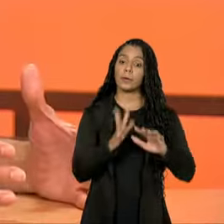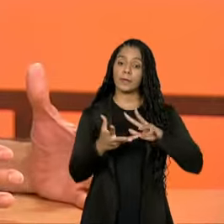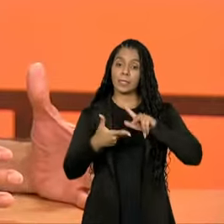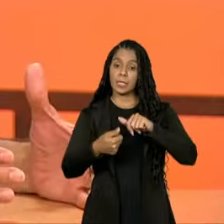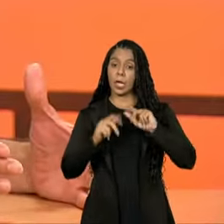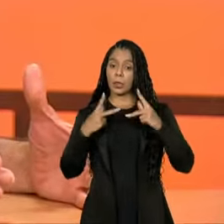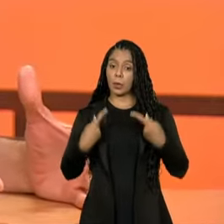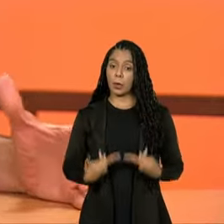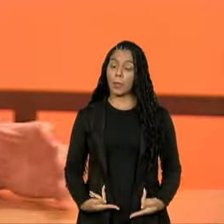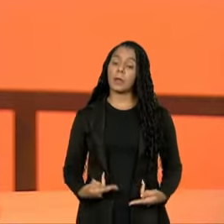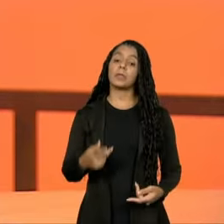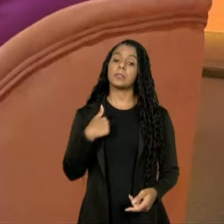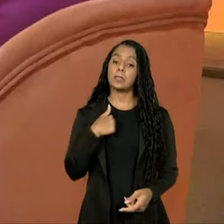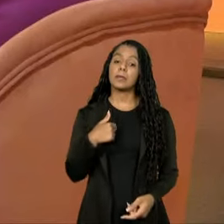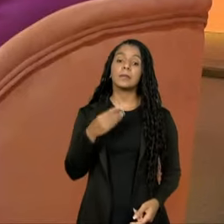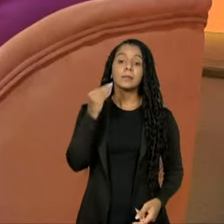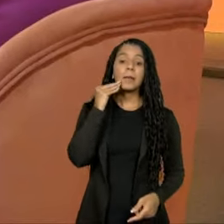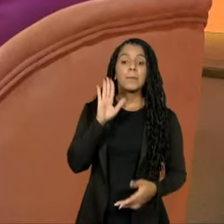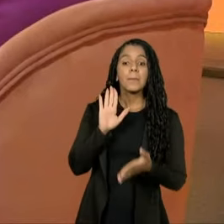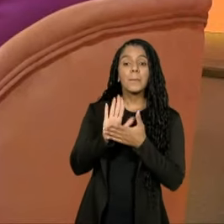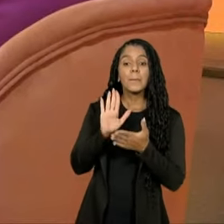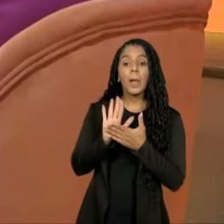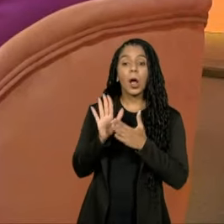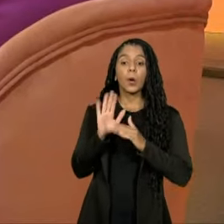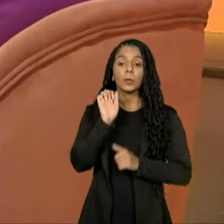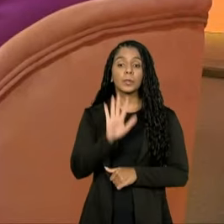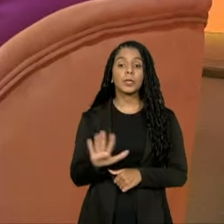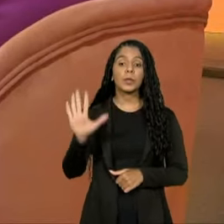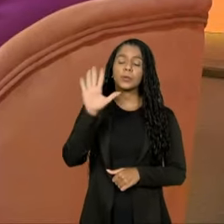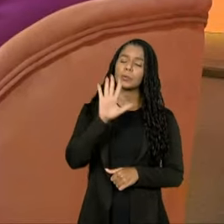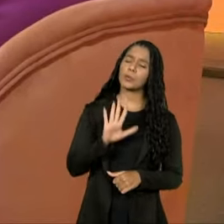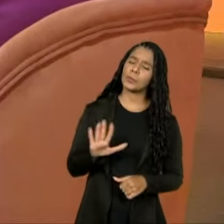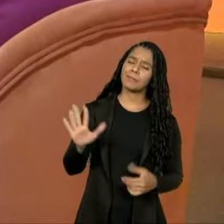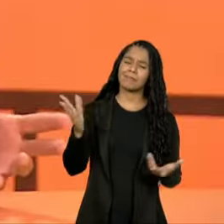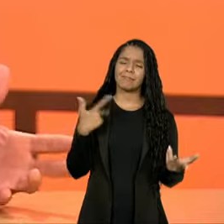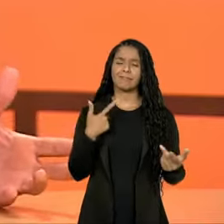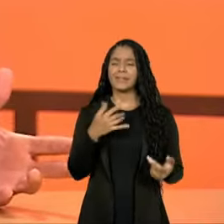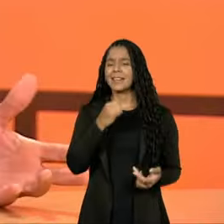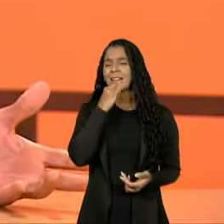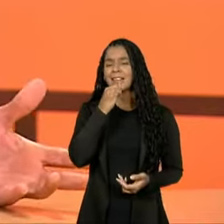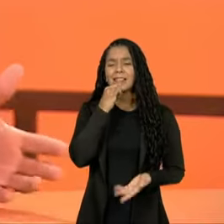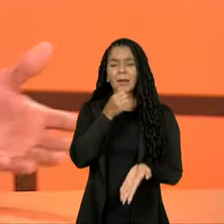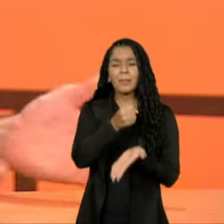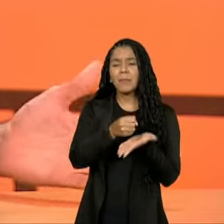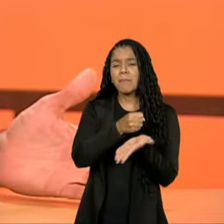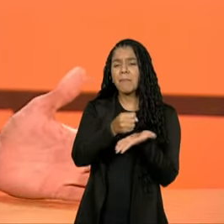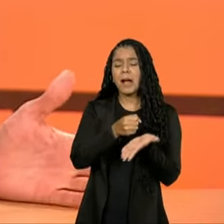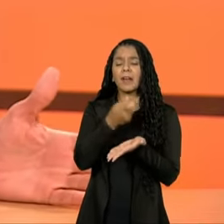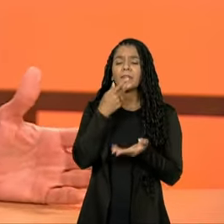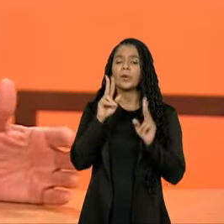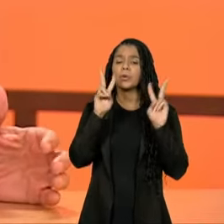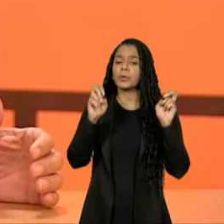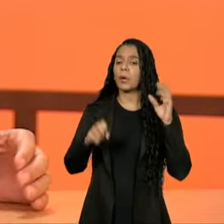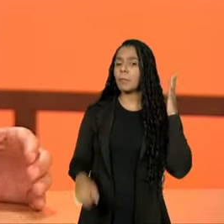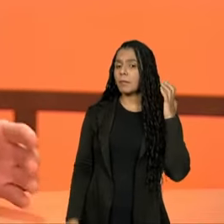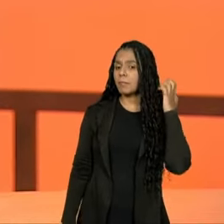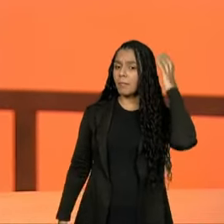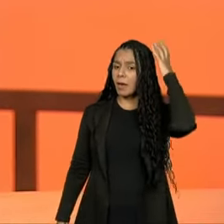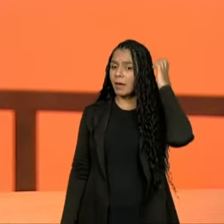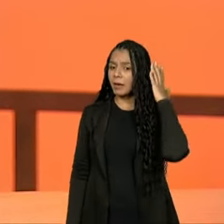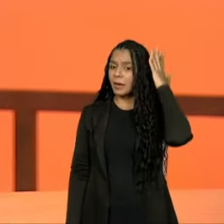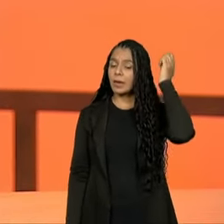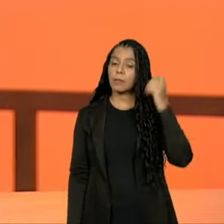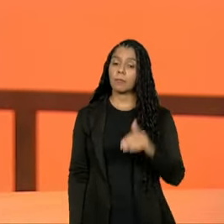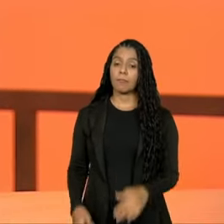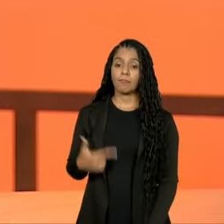são universais e tentam dividir coisas... Polarizar. Por exemplo, um exemplo básico, o que a gente está falando de Marielle. O assassinato